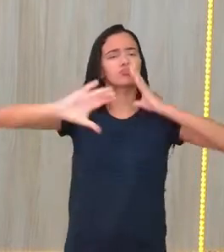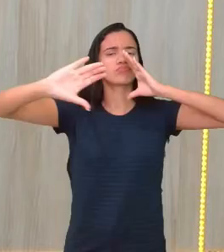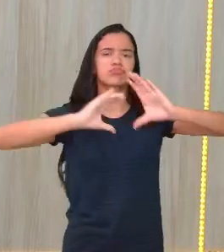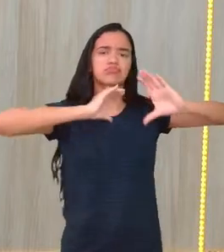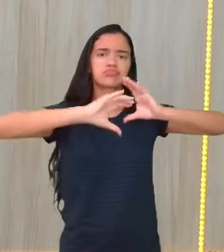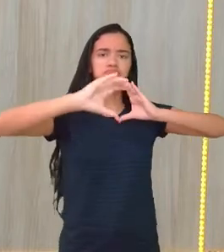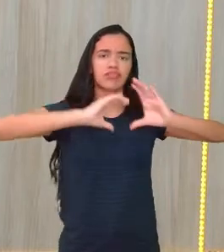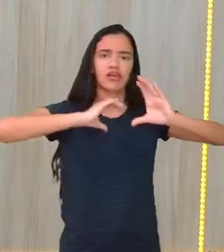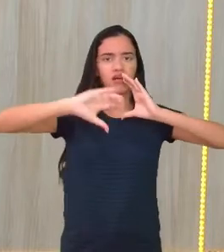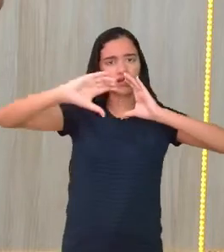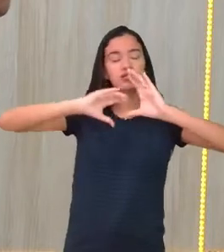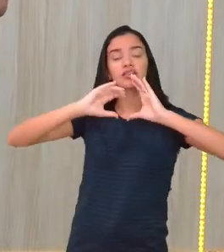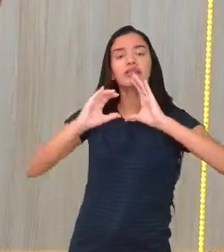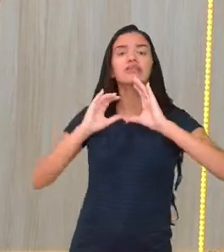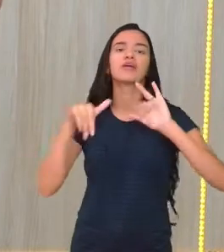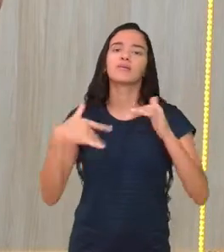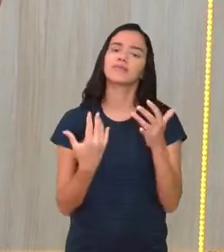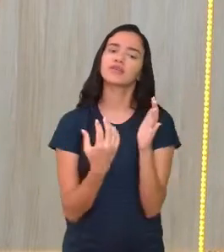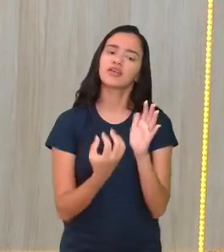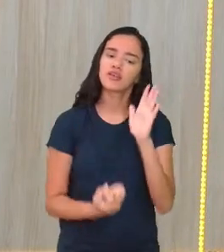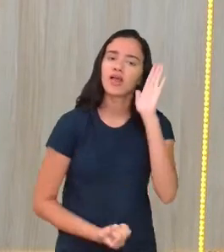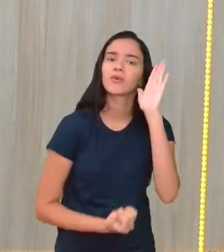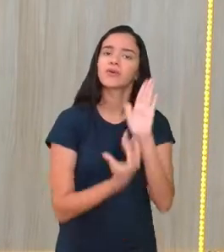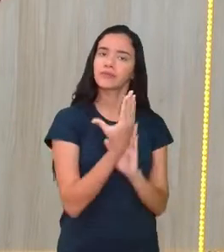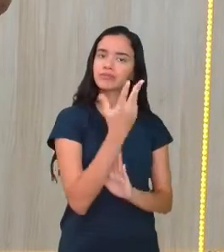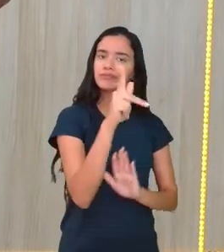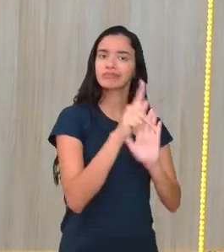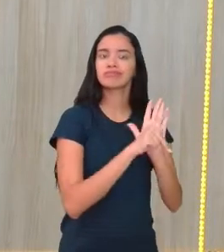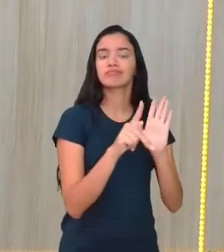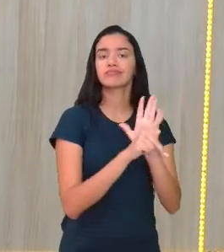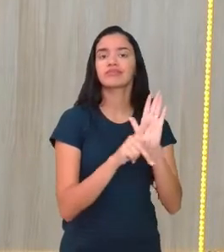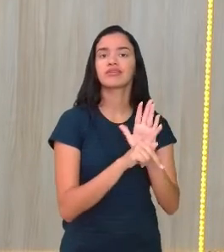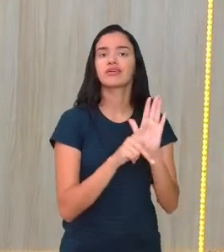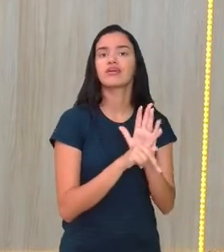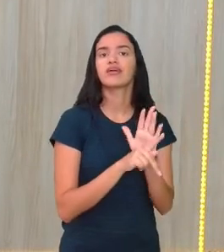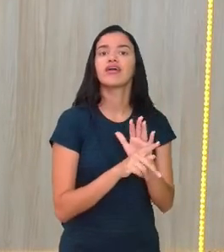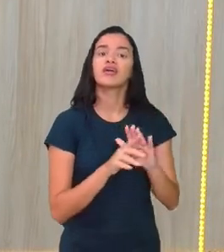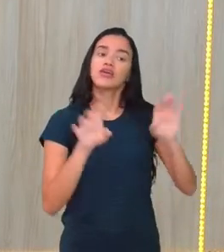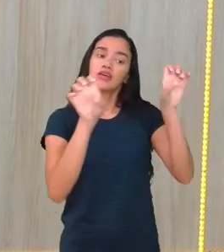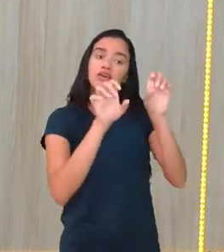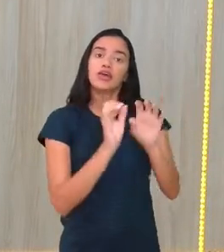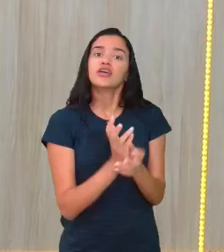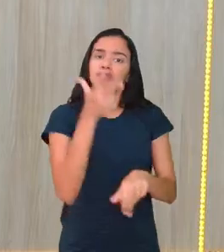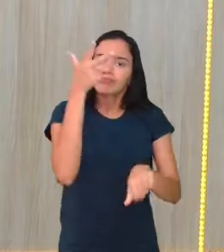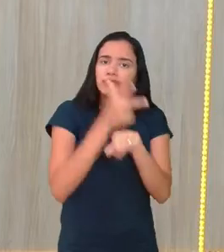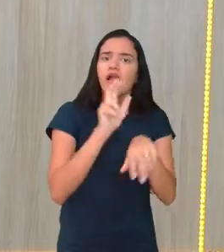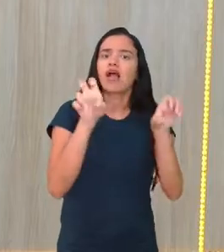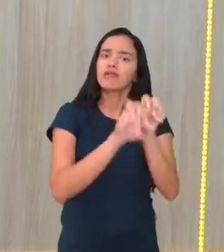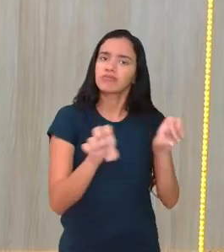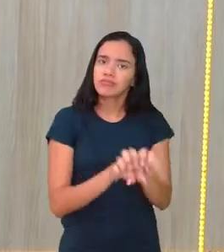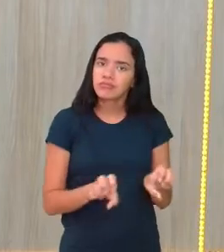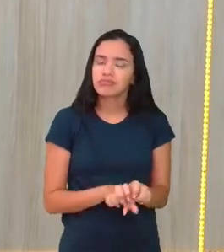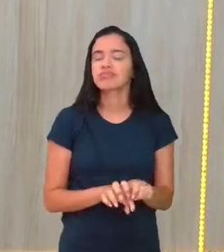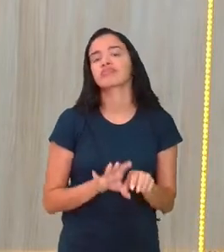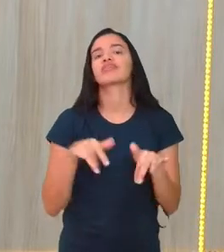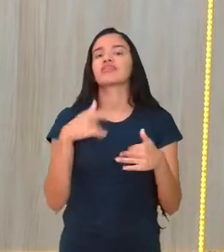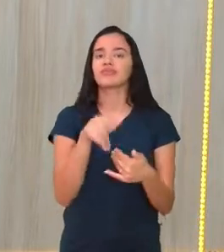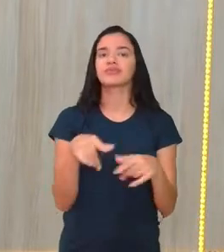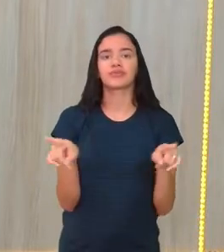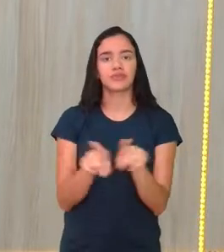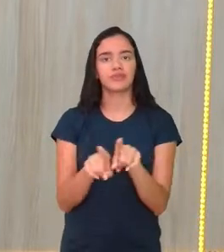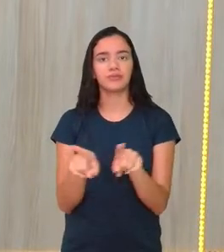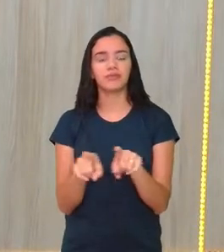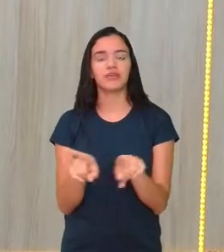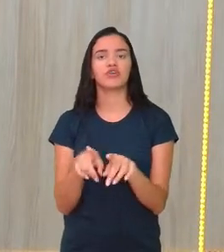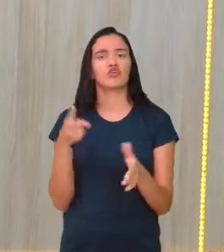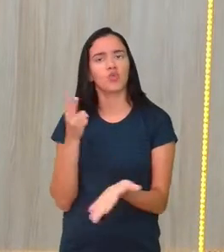aquela música que é da sua raiz, né? E gravam, né? E nem por isso deixa de ser música